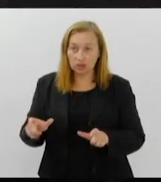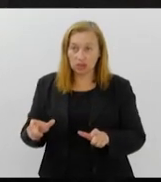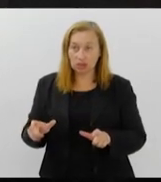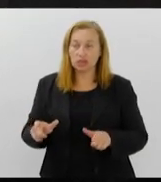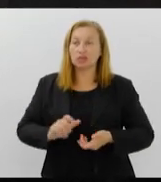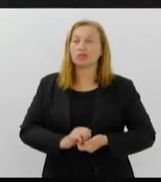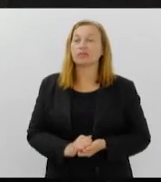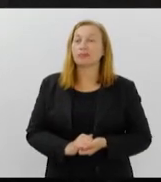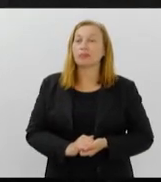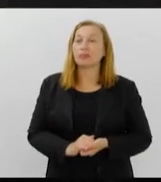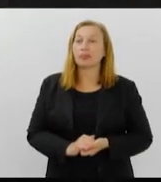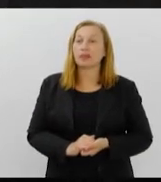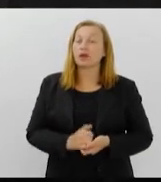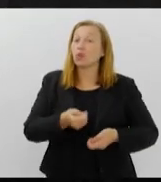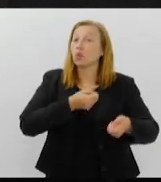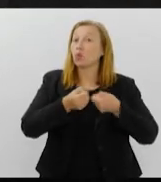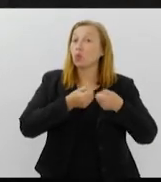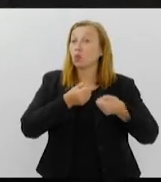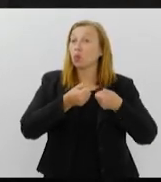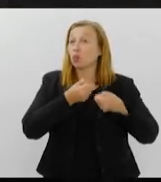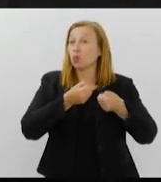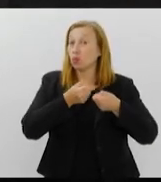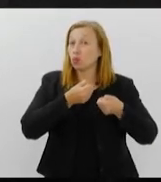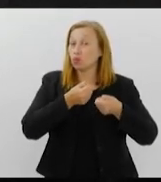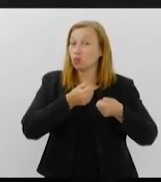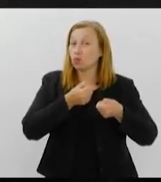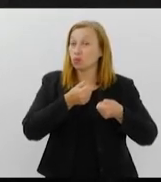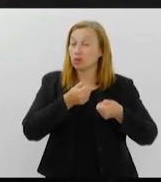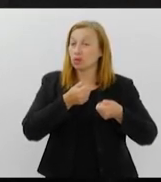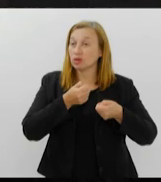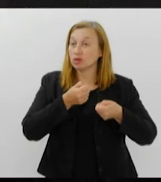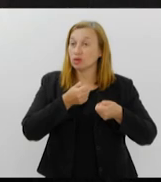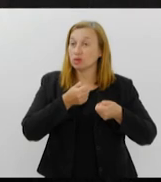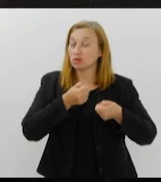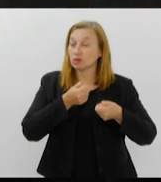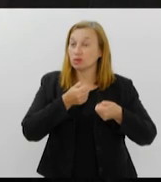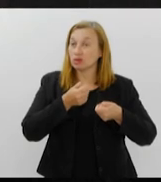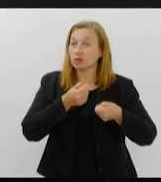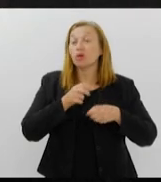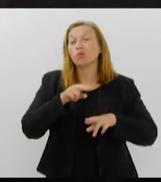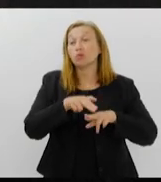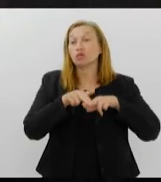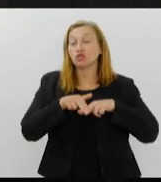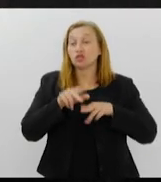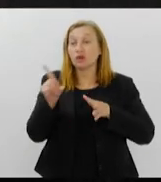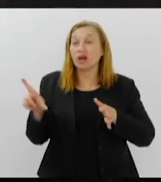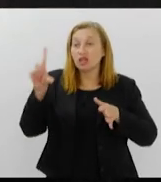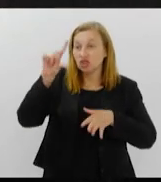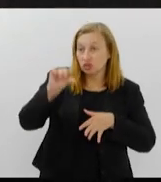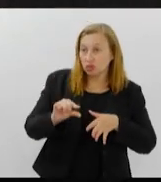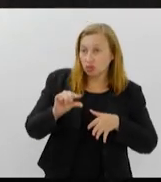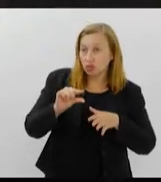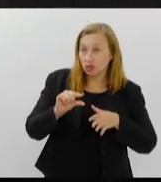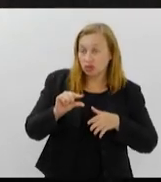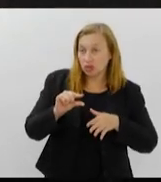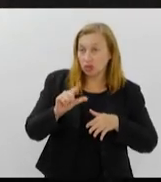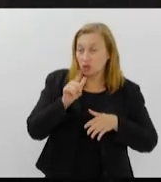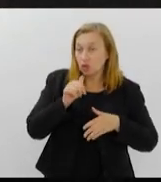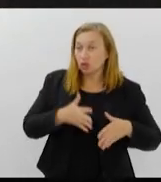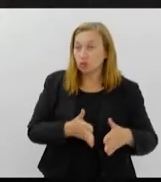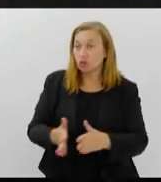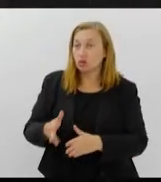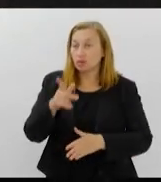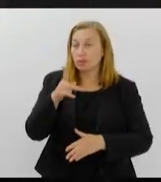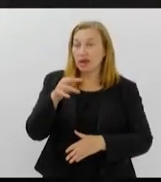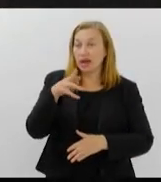estava controlado, racionado, devido à diminuição do nível do Rio Paraíba do